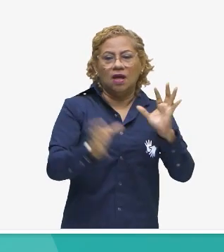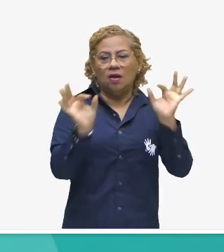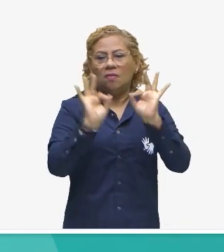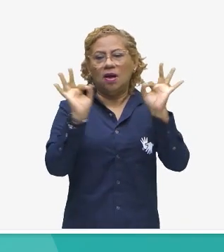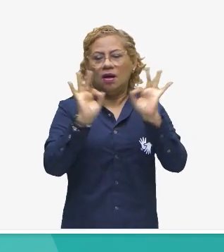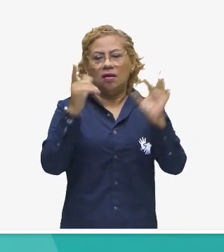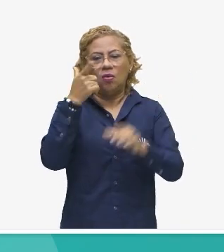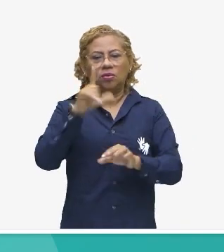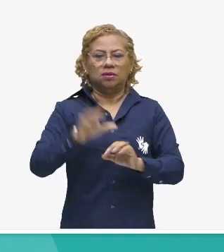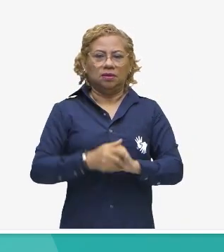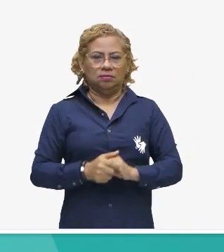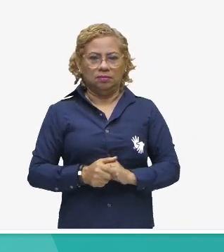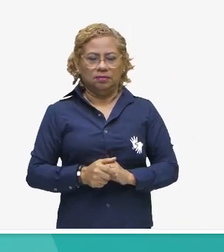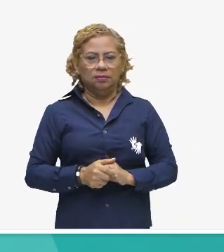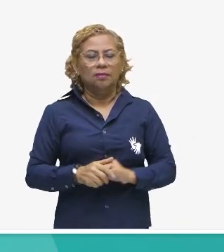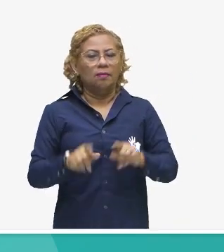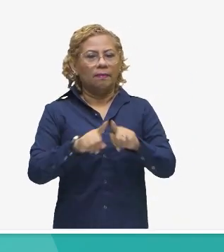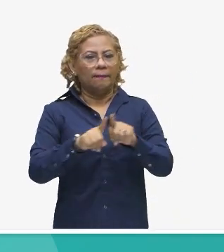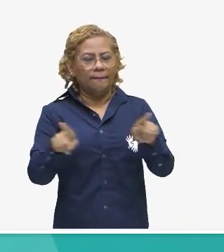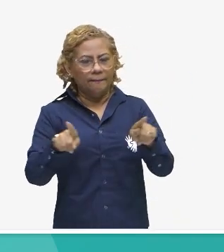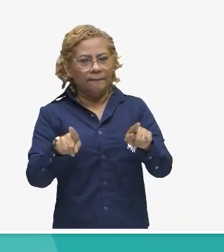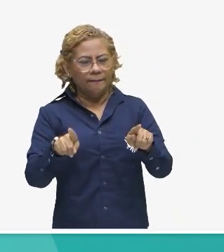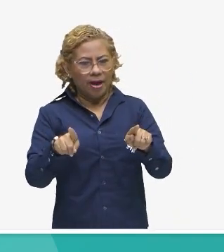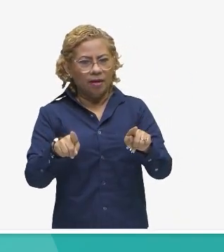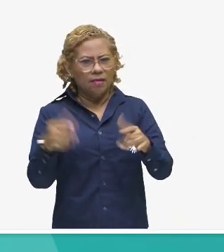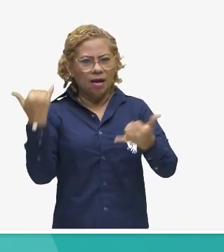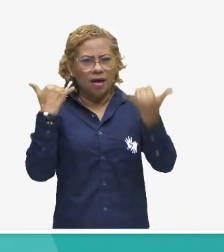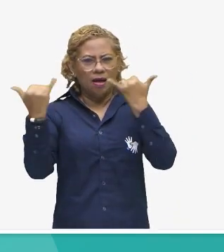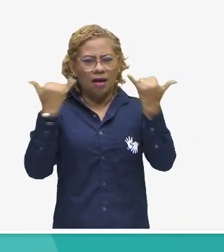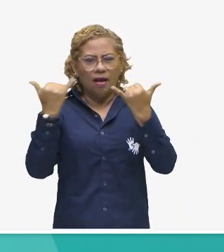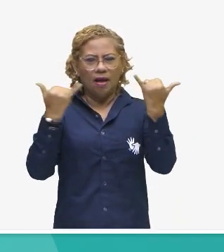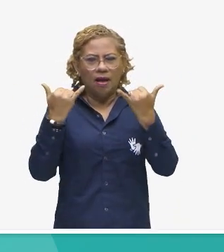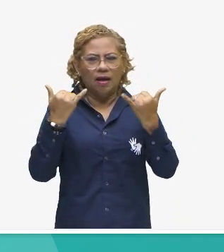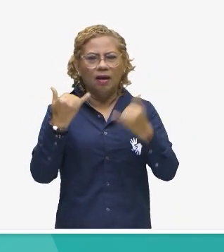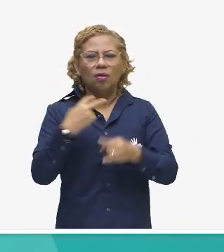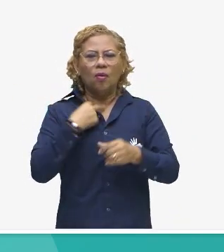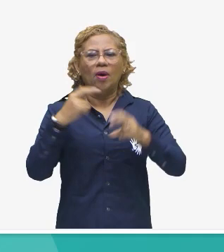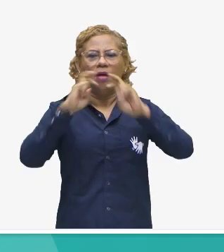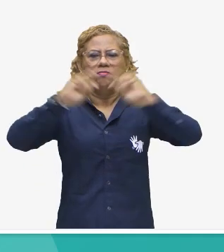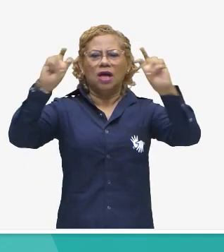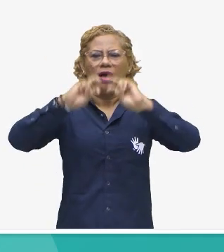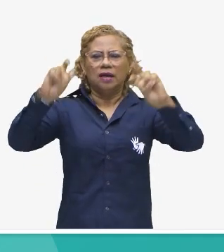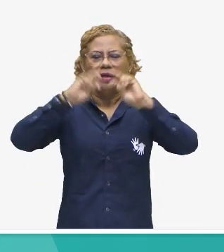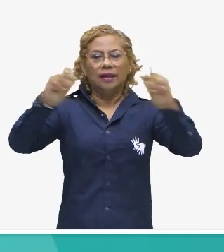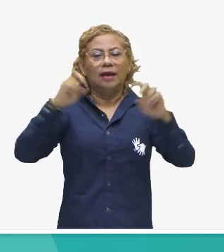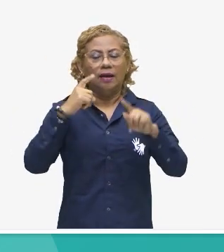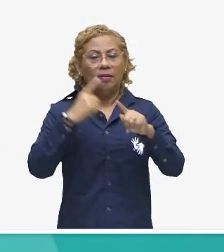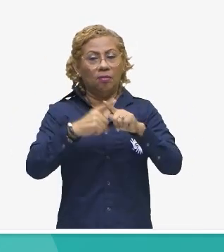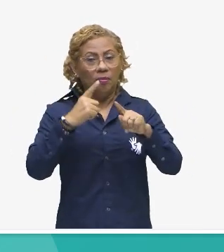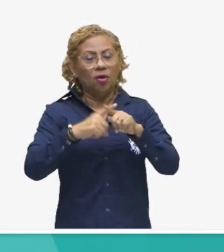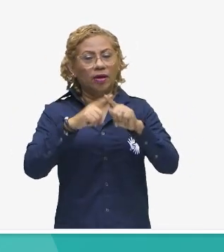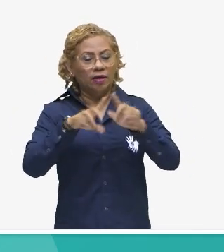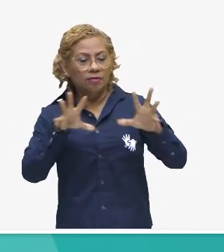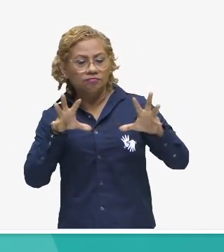Ele disse que não era para eu gritar nem chorar, que ele salvaria.